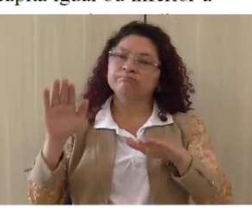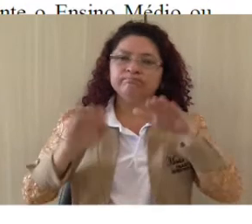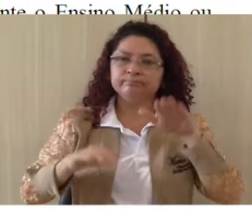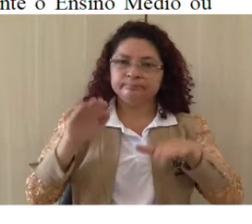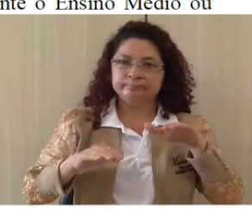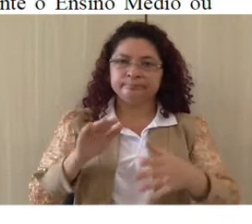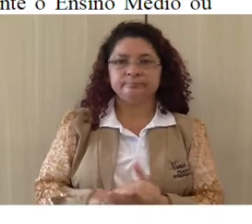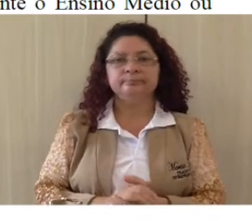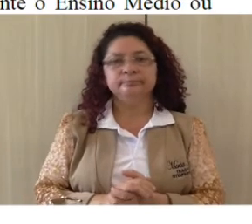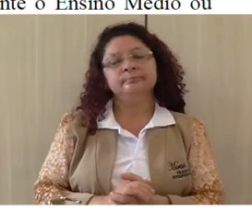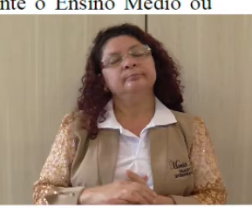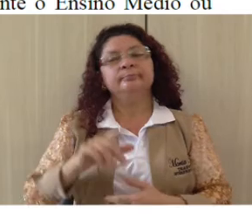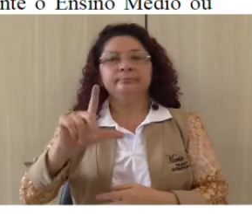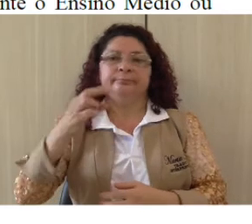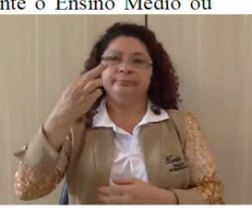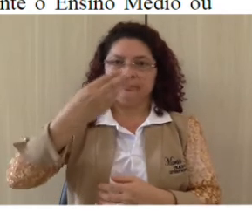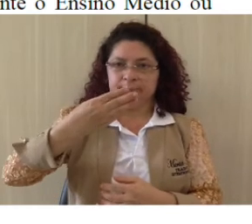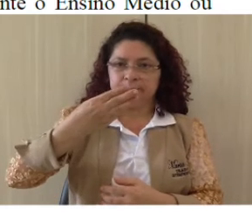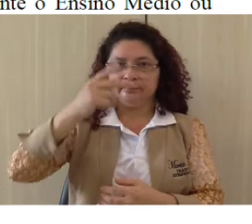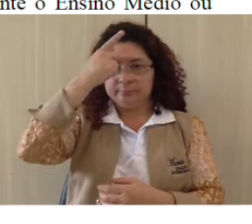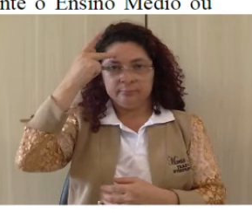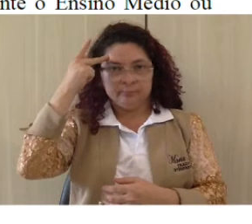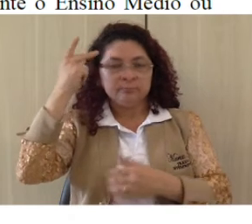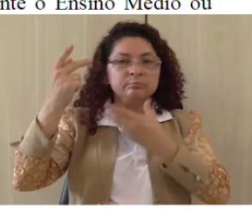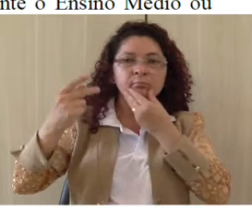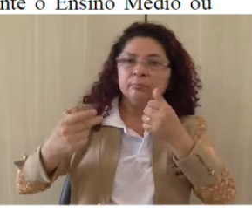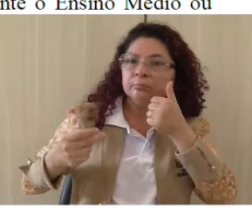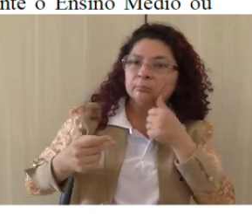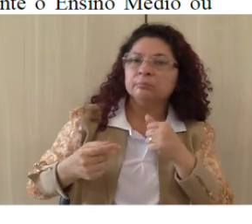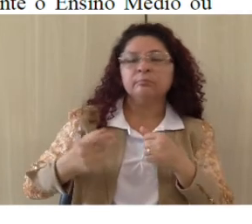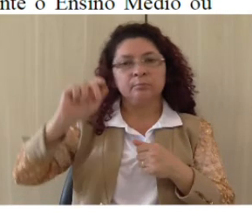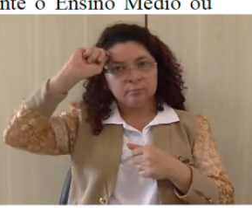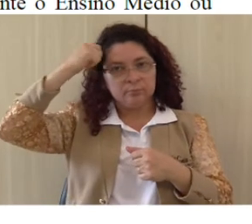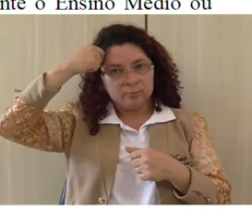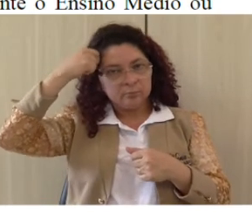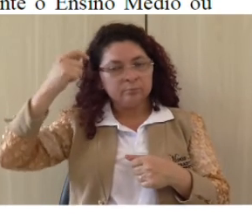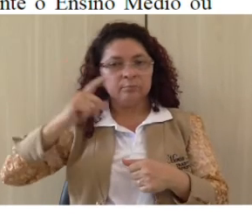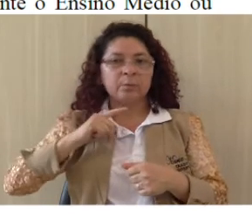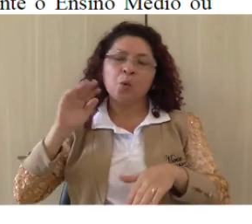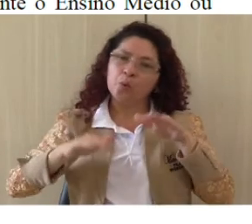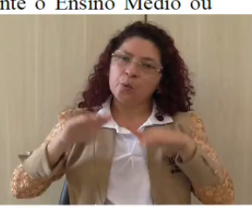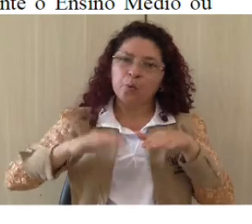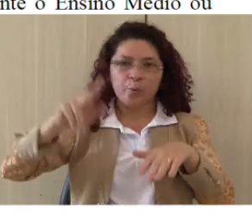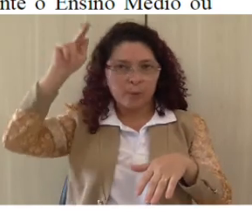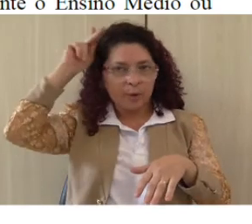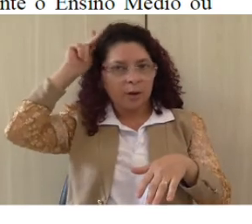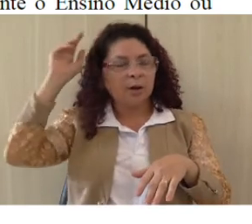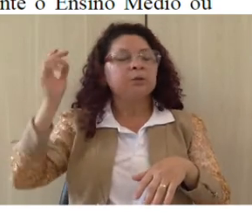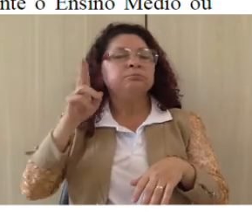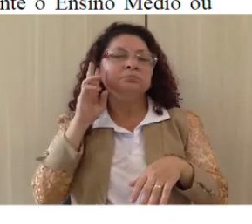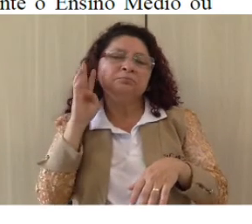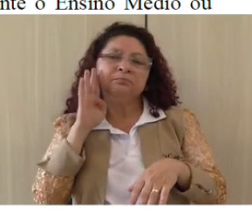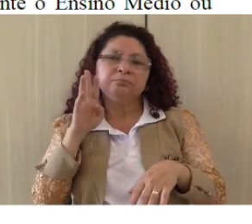equivalente. L3. Candidatos ou candidatas autodeclarados pretos, pardos ou indígenas, que